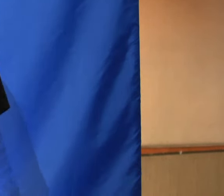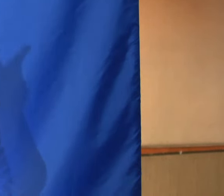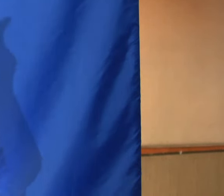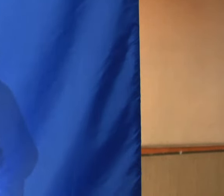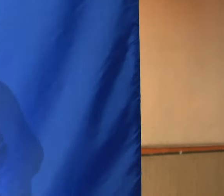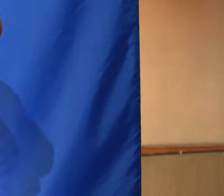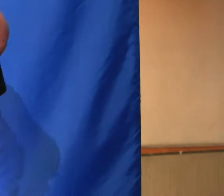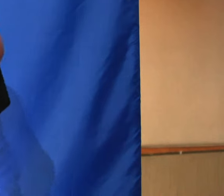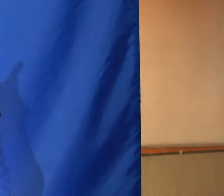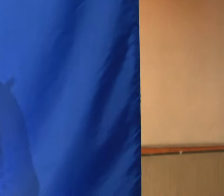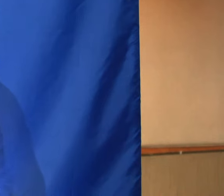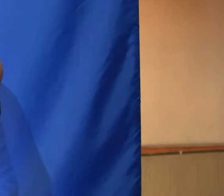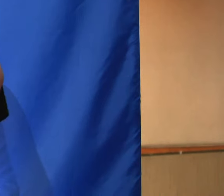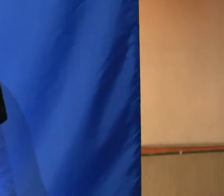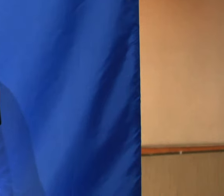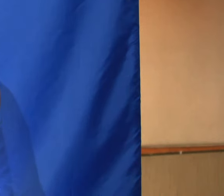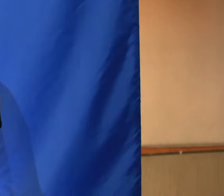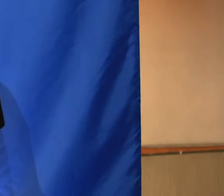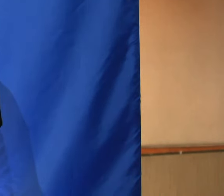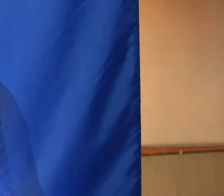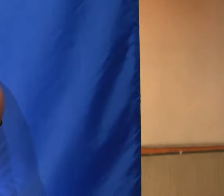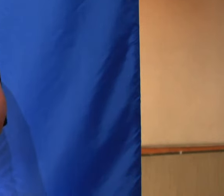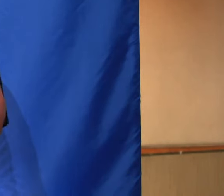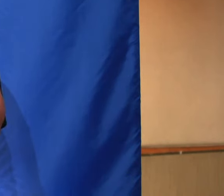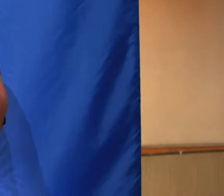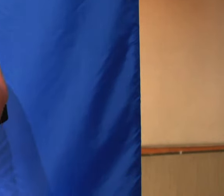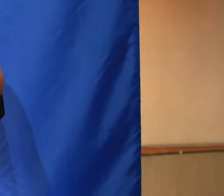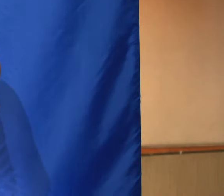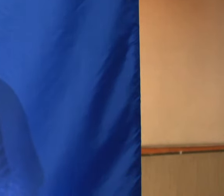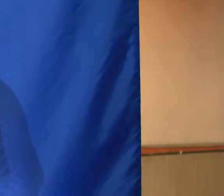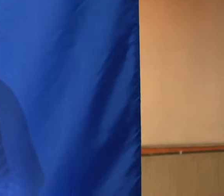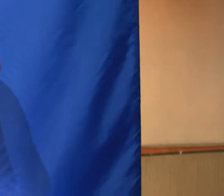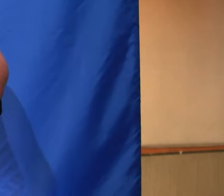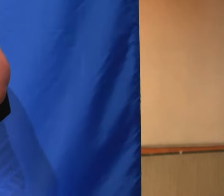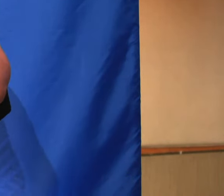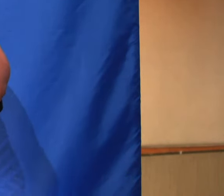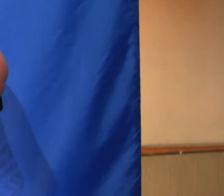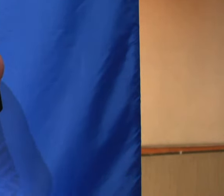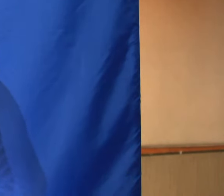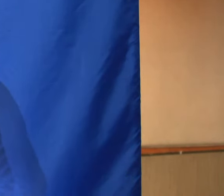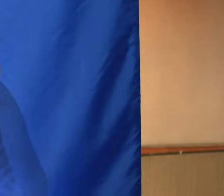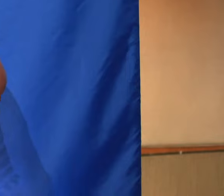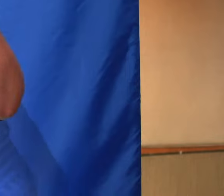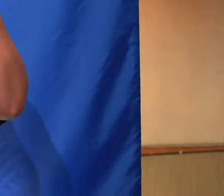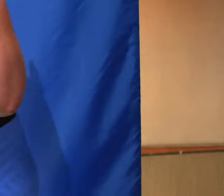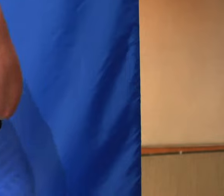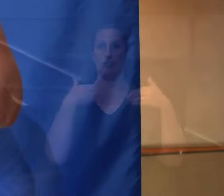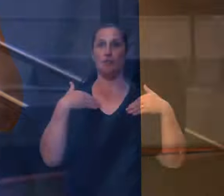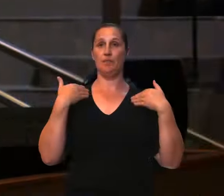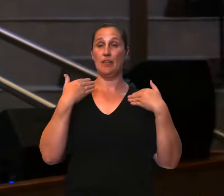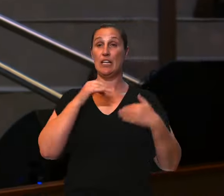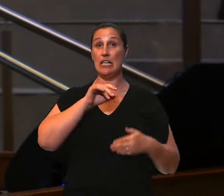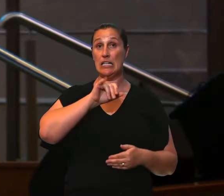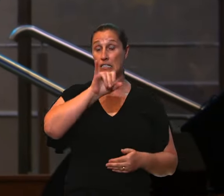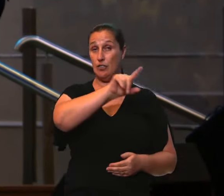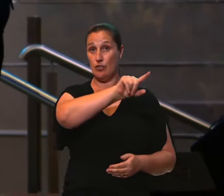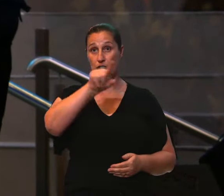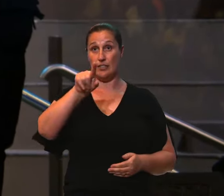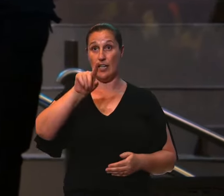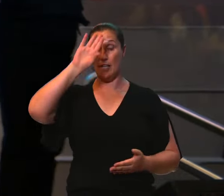distribuidor da Paz do Socorro e da alegria se você tão